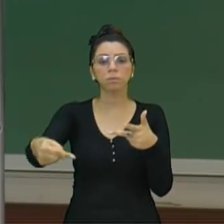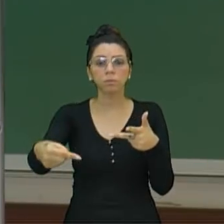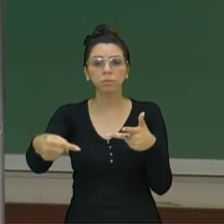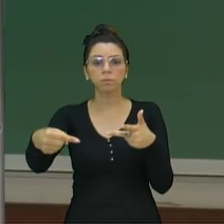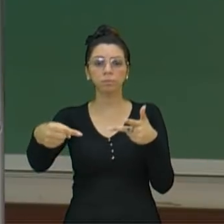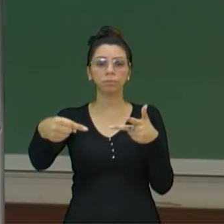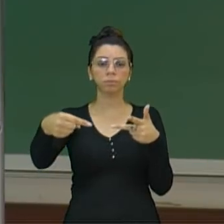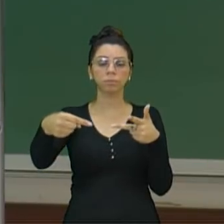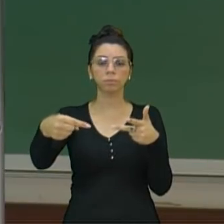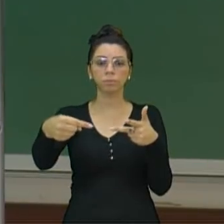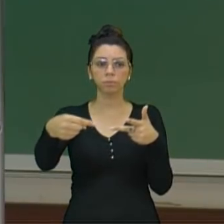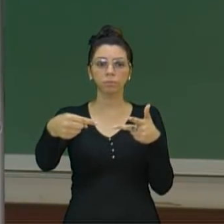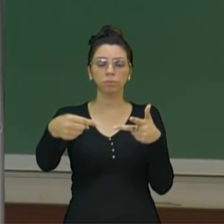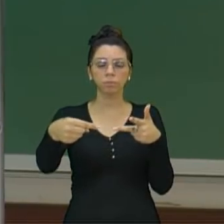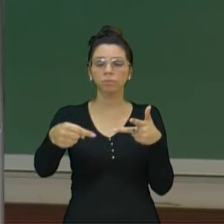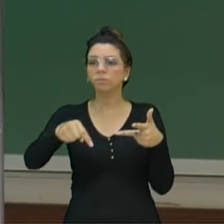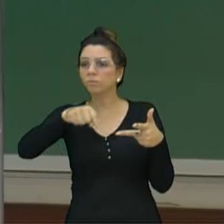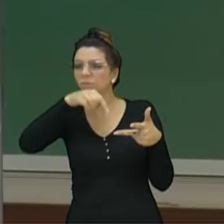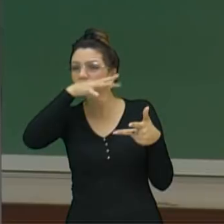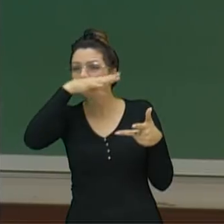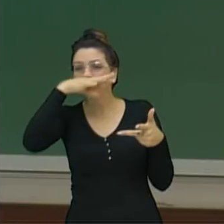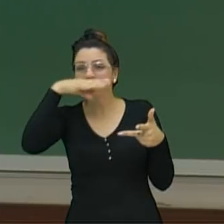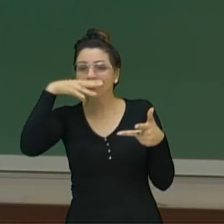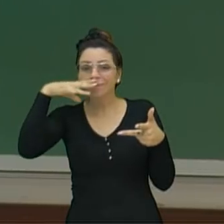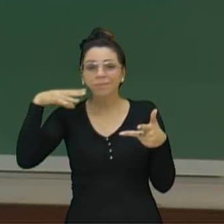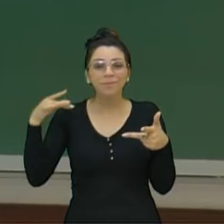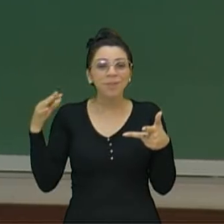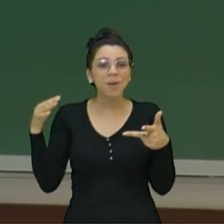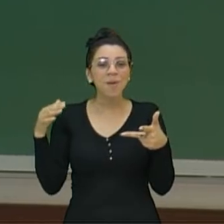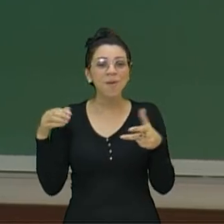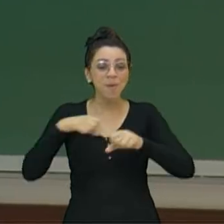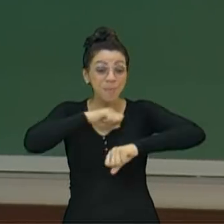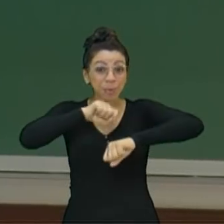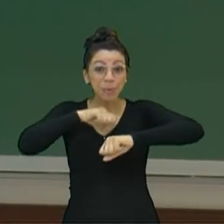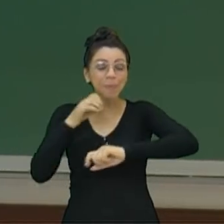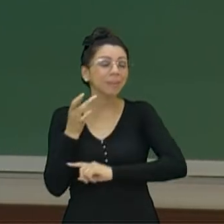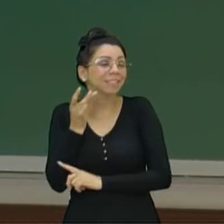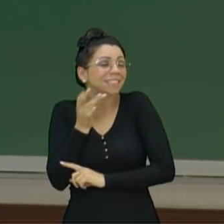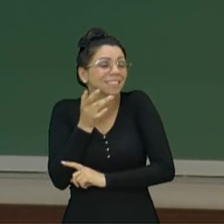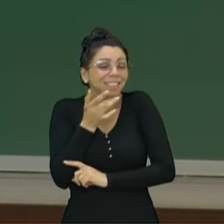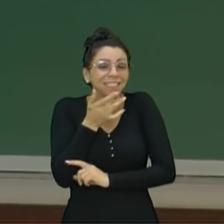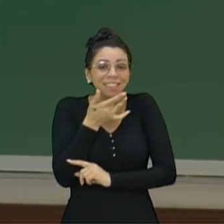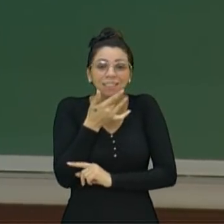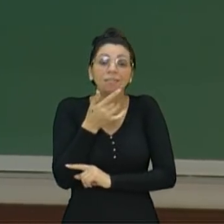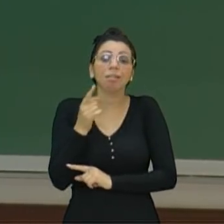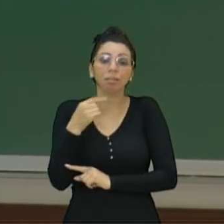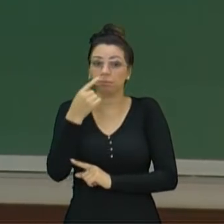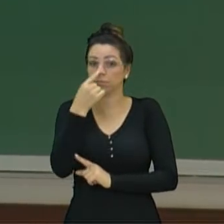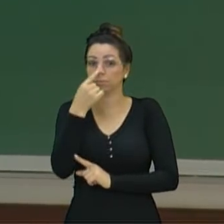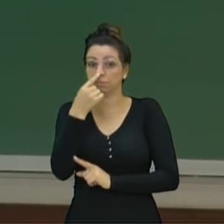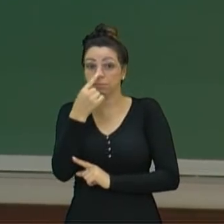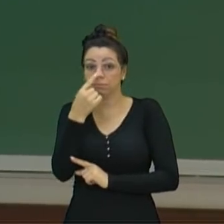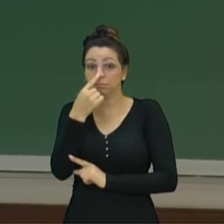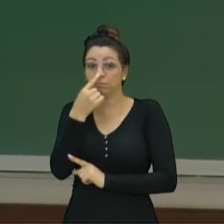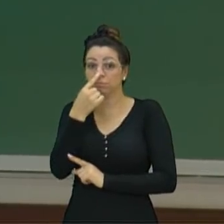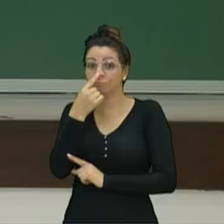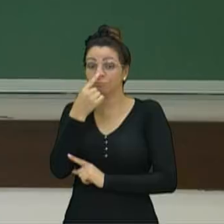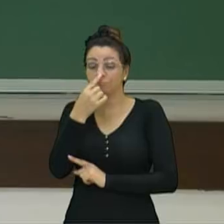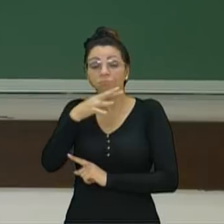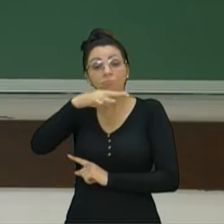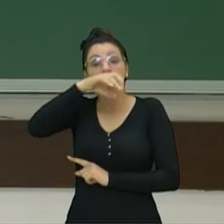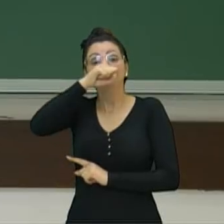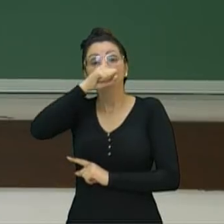você sente um cheiro de uma comida gostosinha que alguém está fazendo em casa, nariz, o